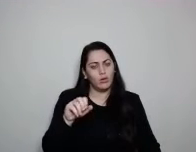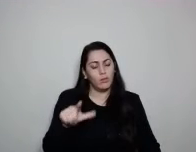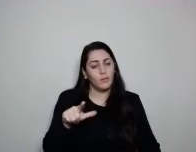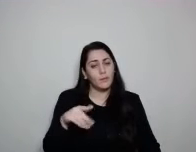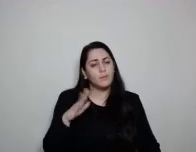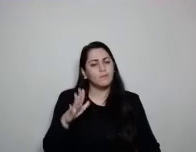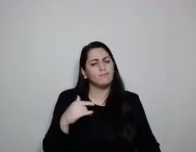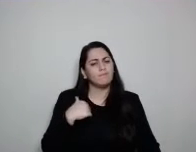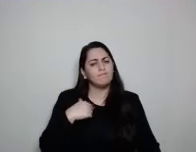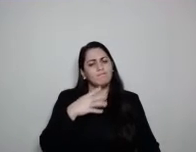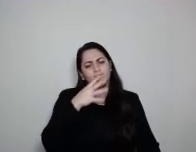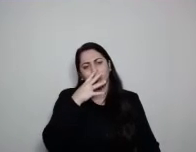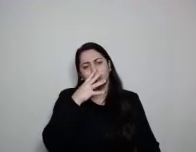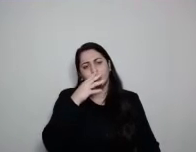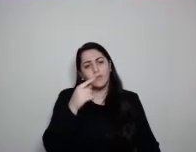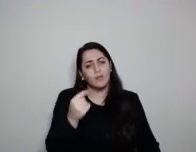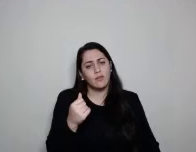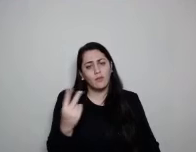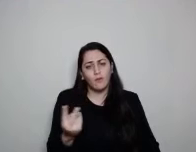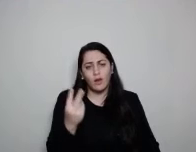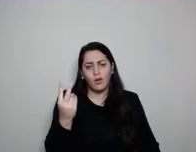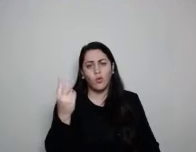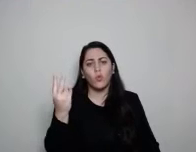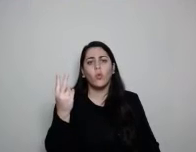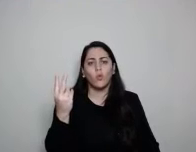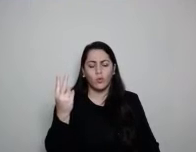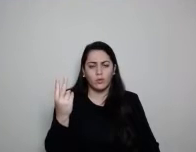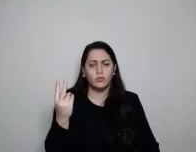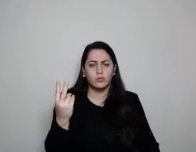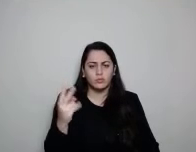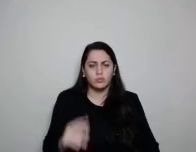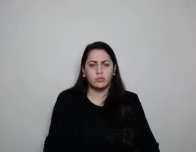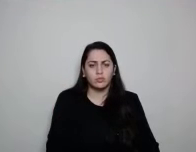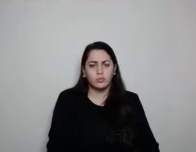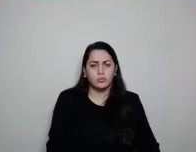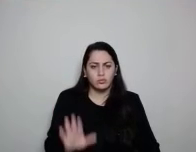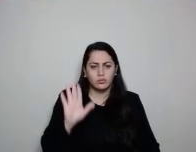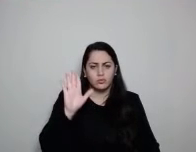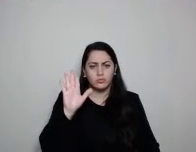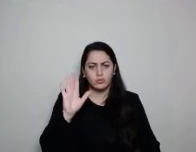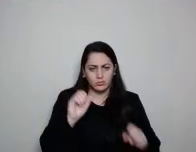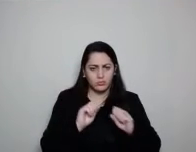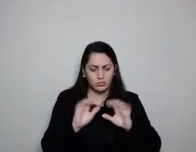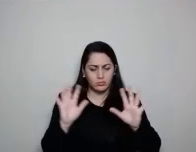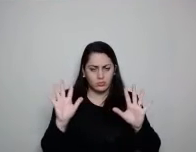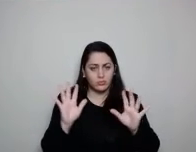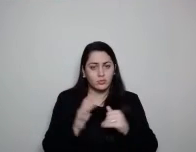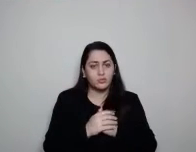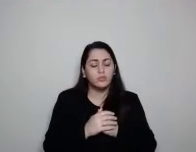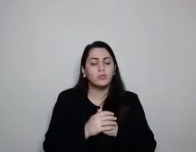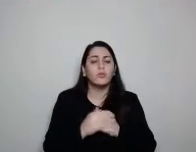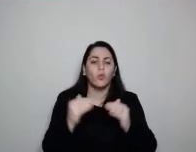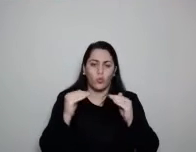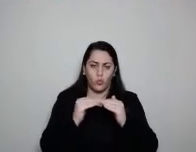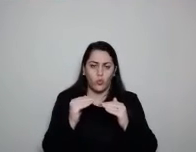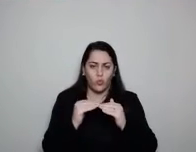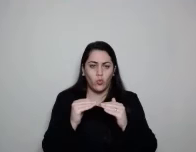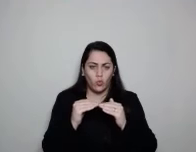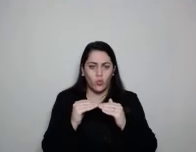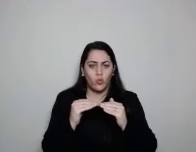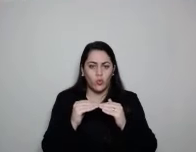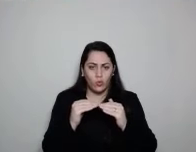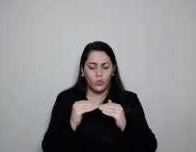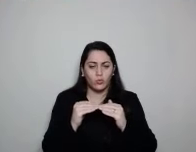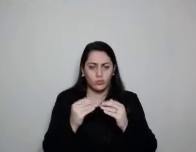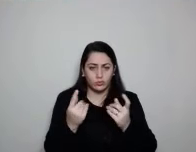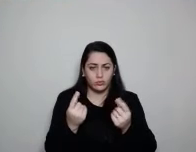espécie os valores envolvidos. Badoclau, posso esclarecer? Eu estou, claro. Eu estou concordando com Vossa Excelência em relação a esse montante, tanto